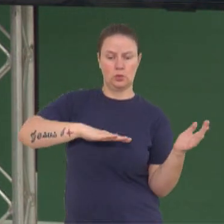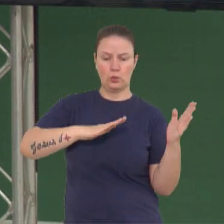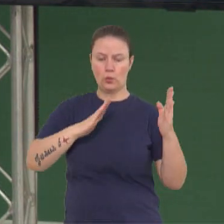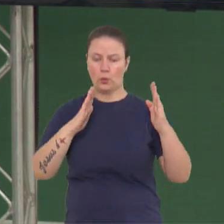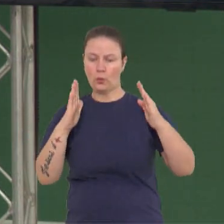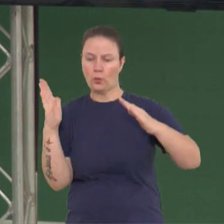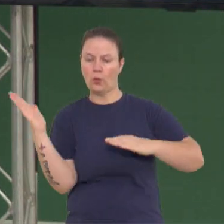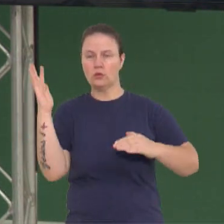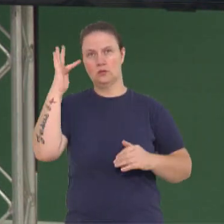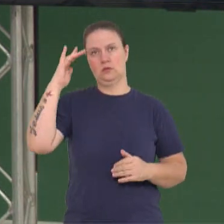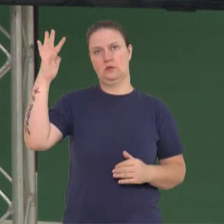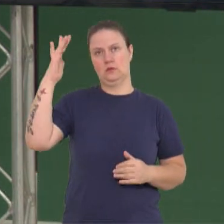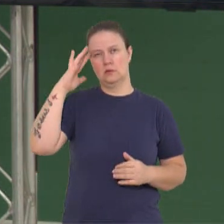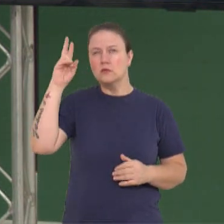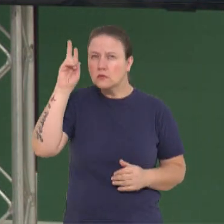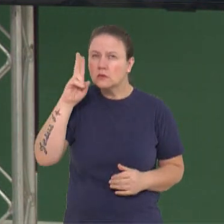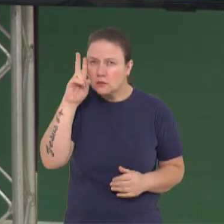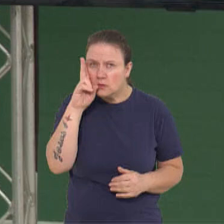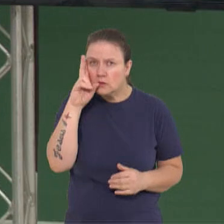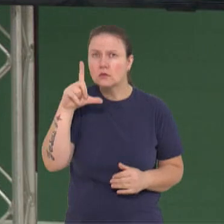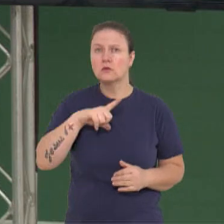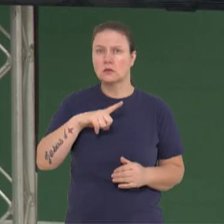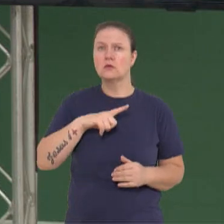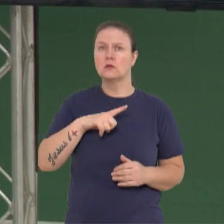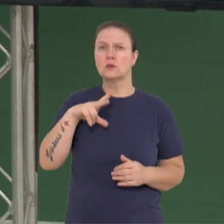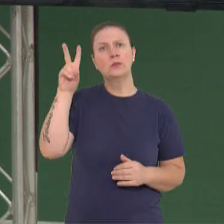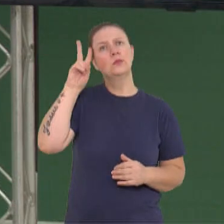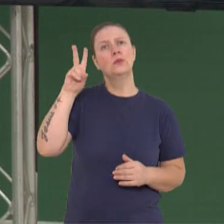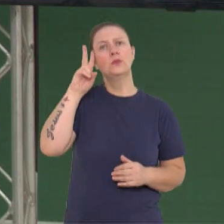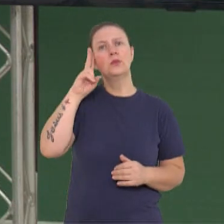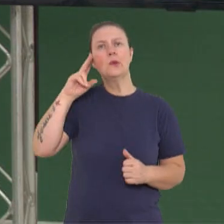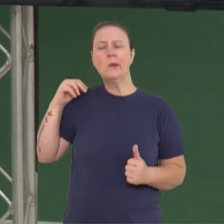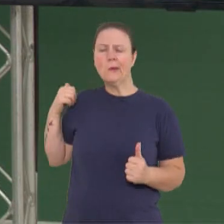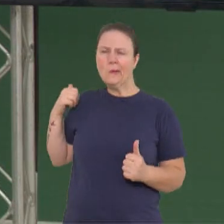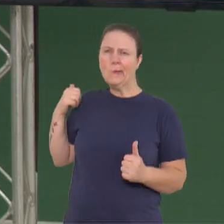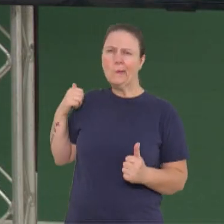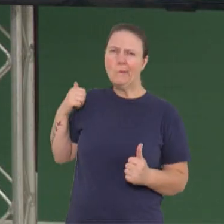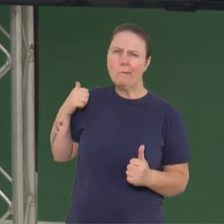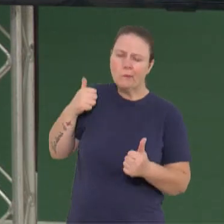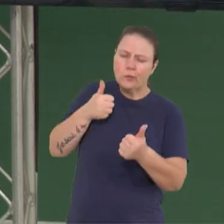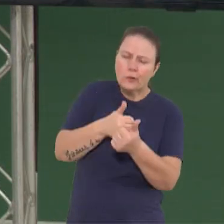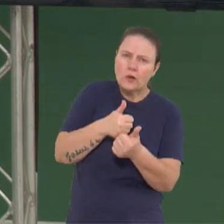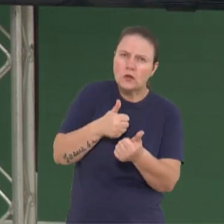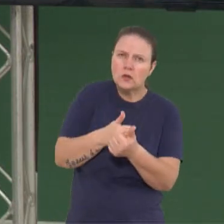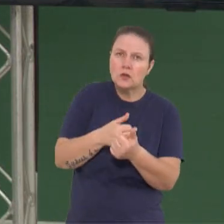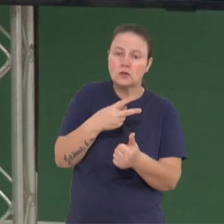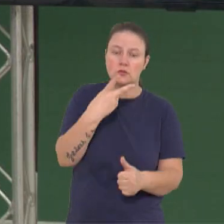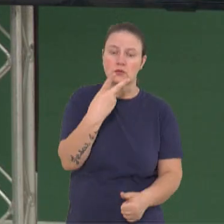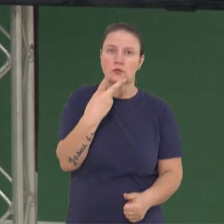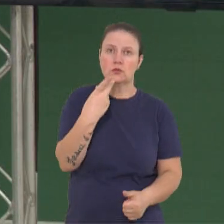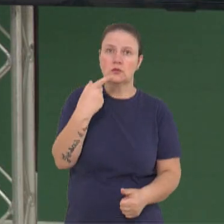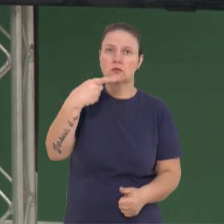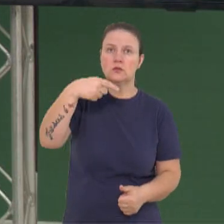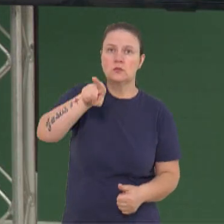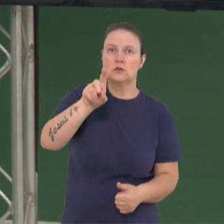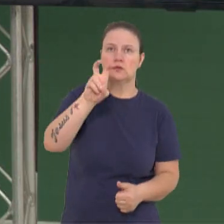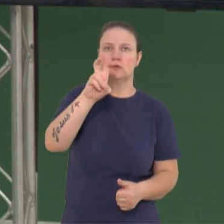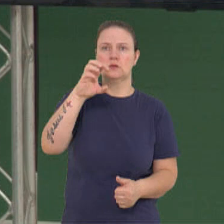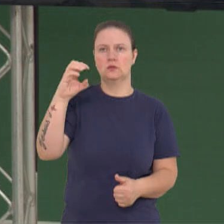filosofia. Lembro que a filosofia tem uma história de aproximadamente 2.500 anos.